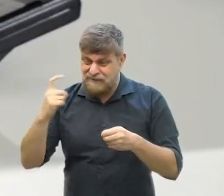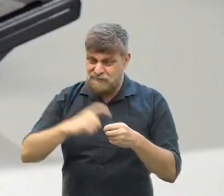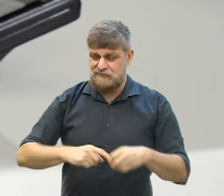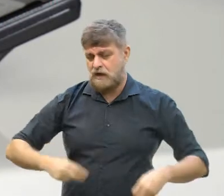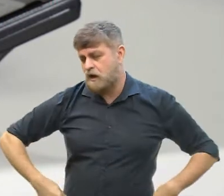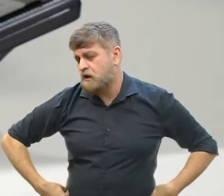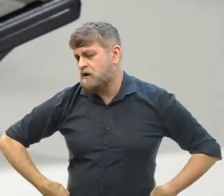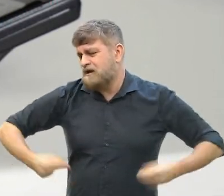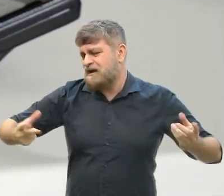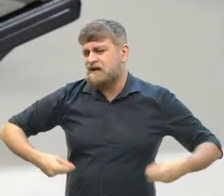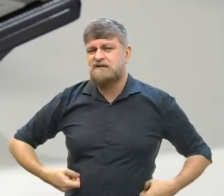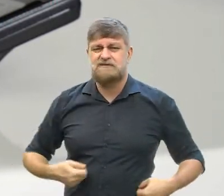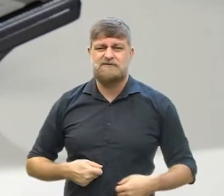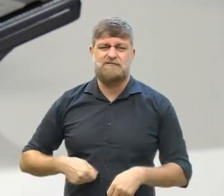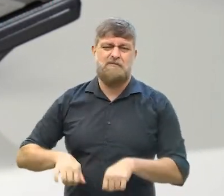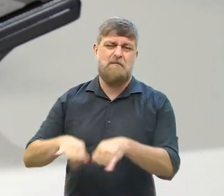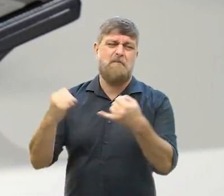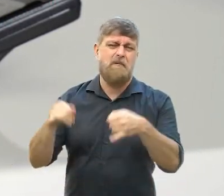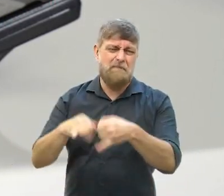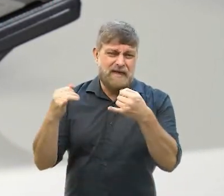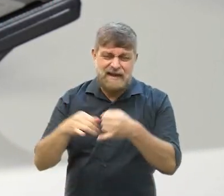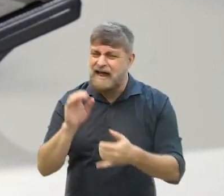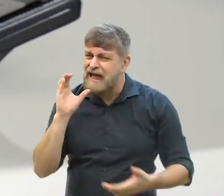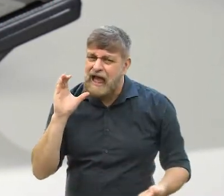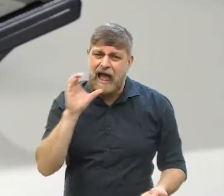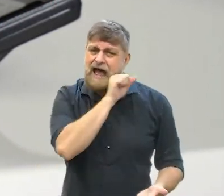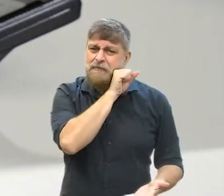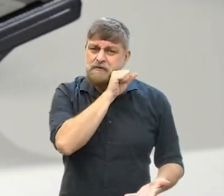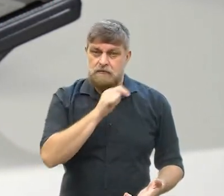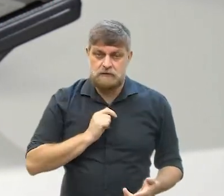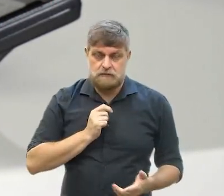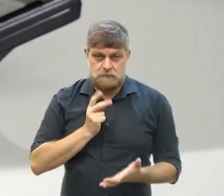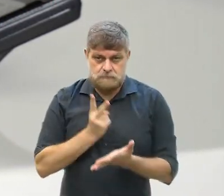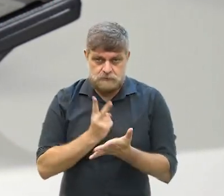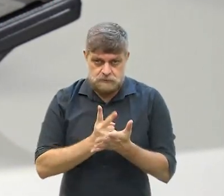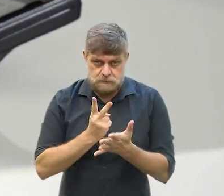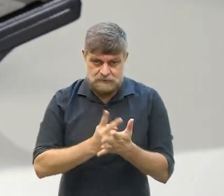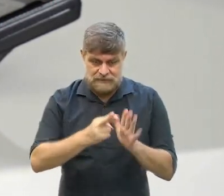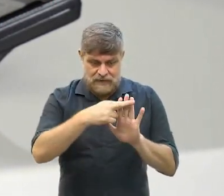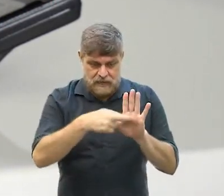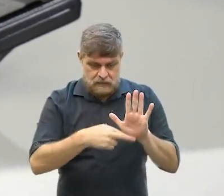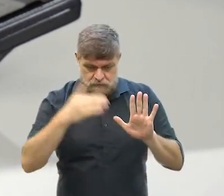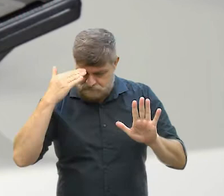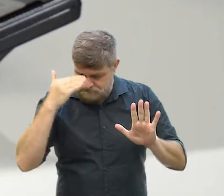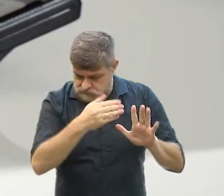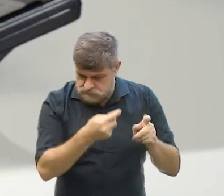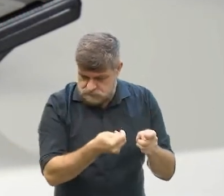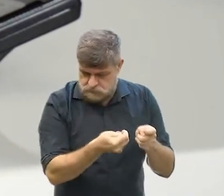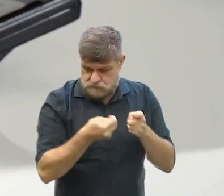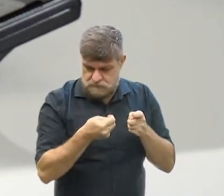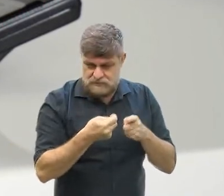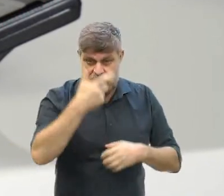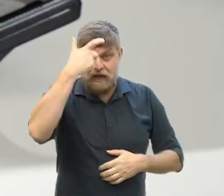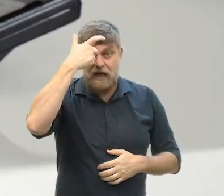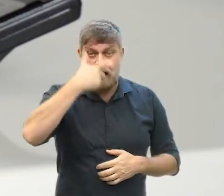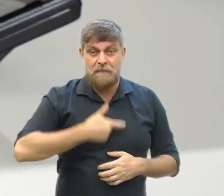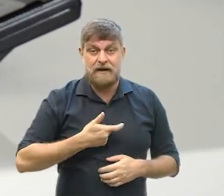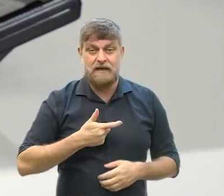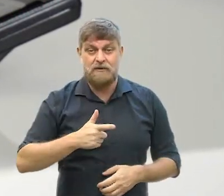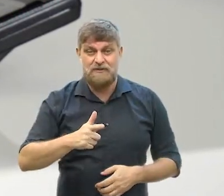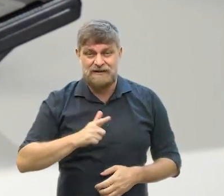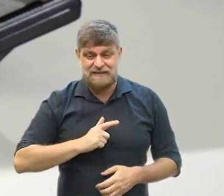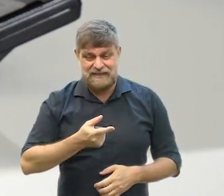gastos supérfluos é muito fácil, é muito rápido. Então eu preciso continuar com essa disciplina para que eu crie esse excedente que eu